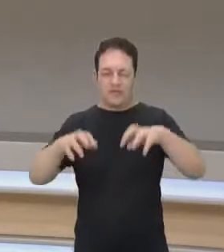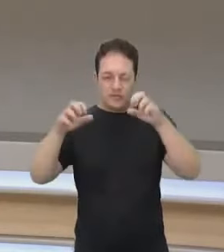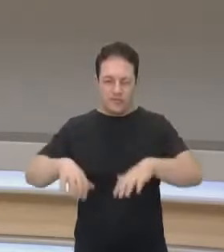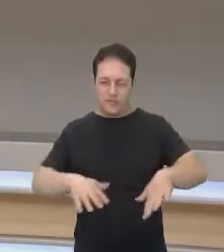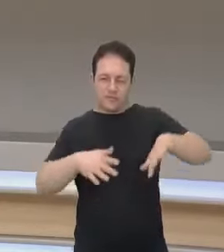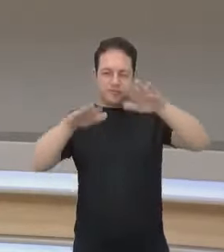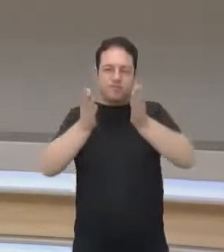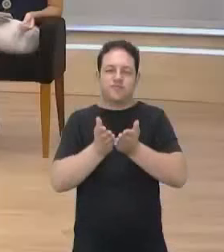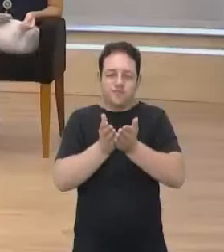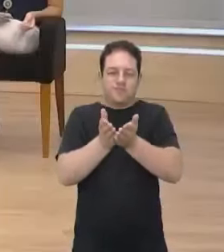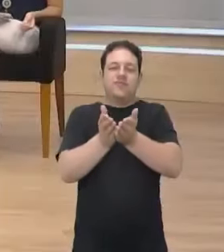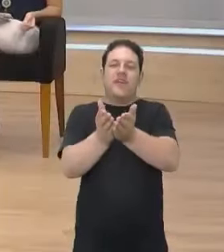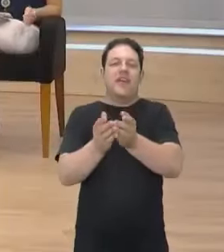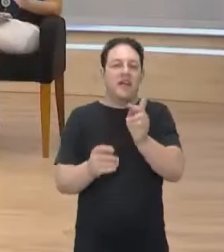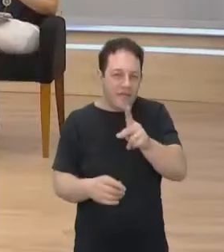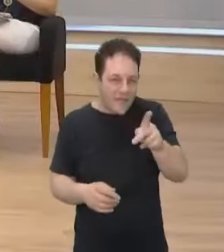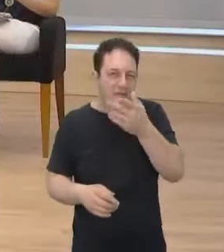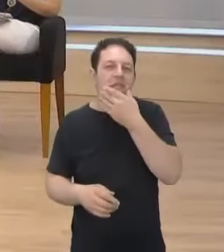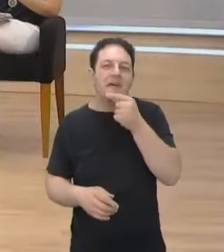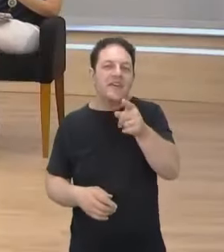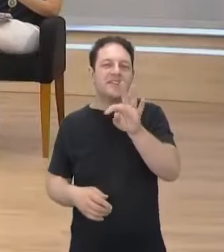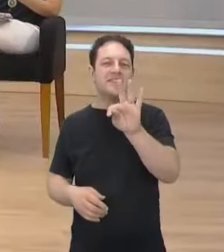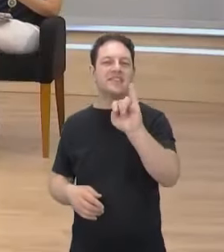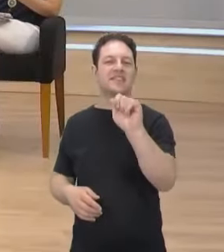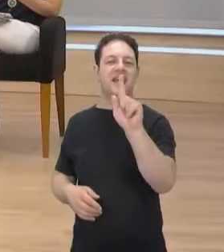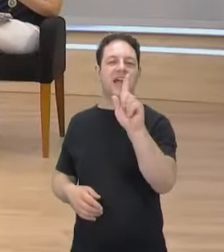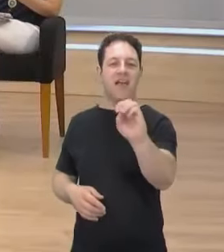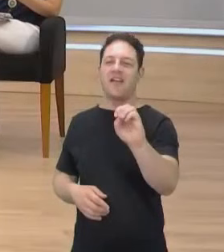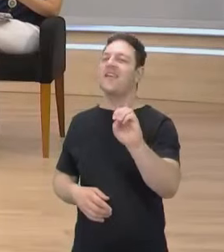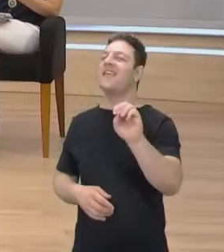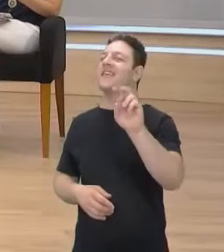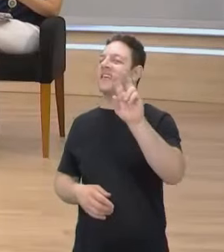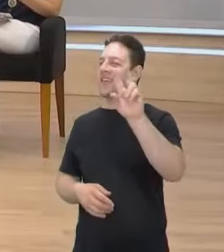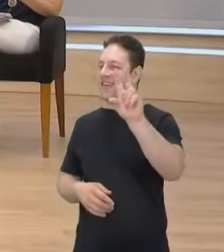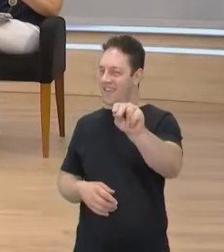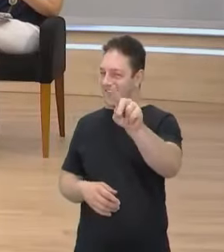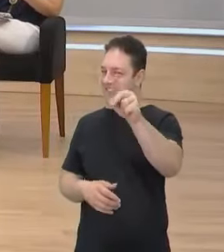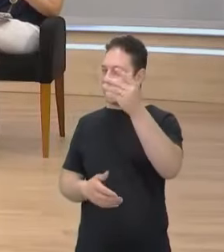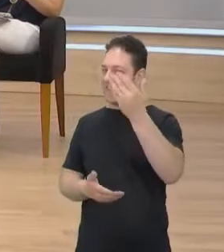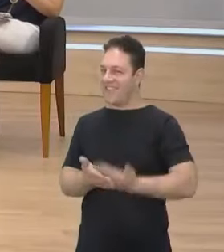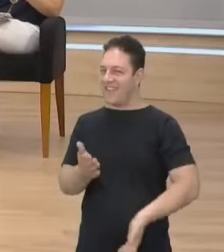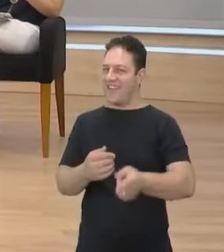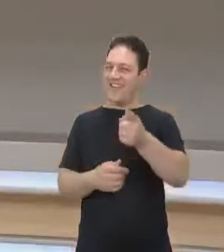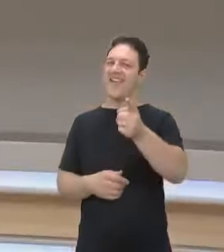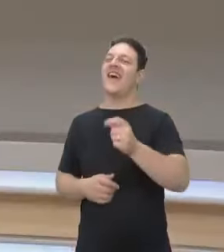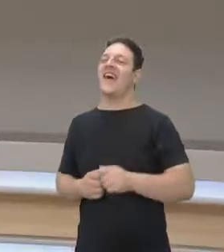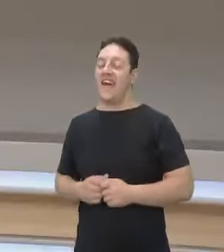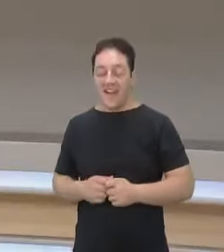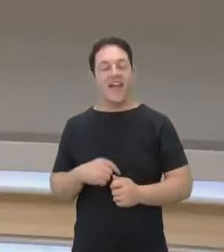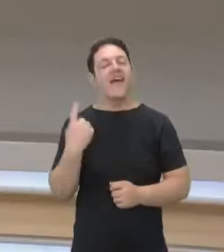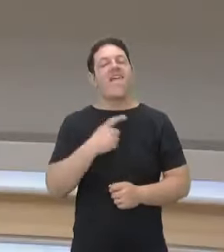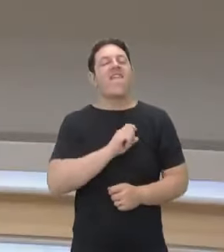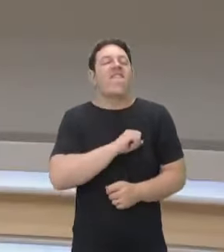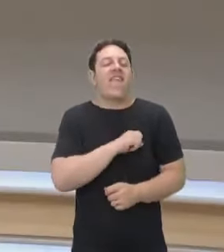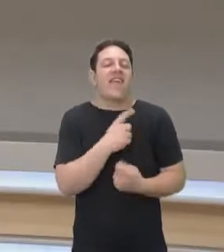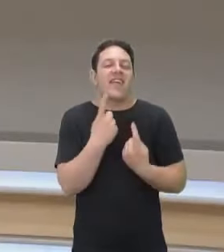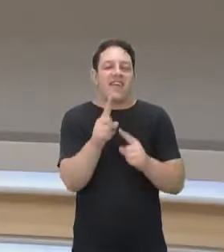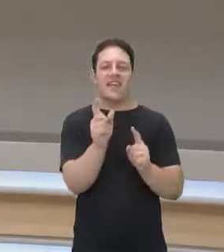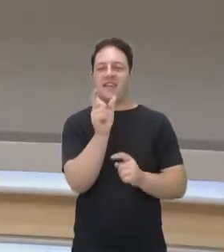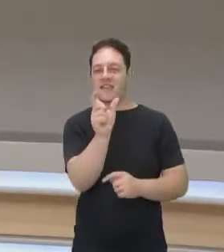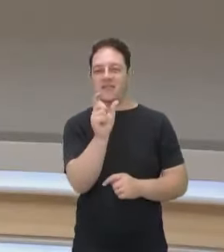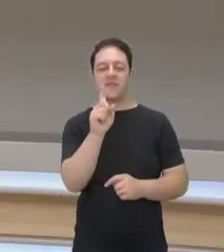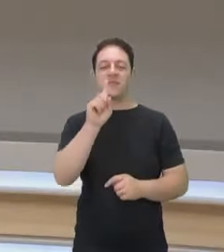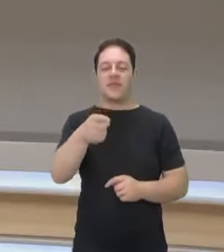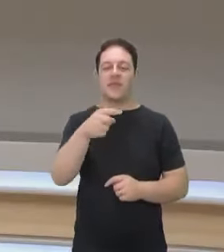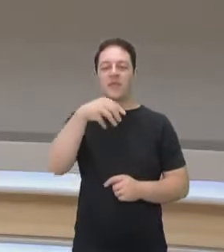Professor Tiago? Professor Tiago. Né, professor Tiago, caiu na pegadinha. Tá? A gente falou de propósito isso, porque quando a